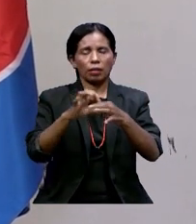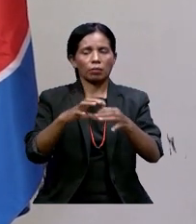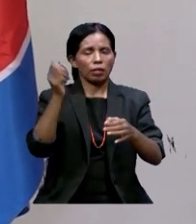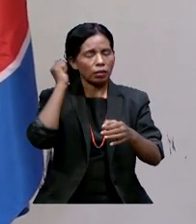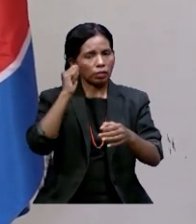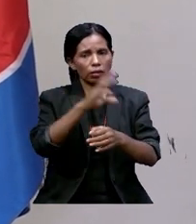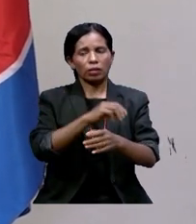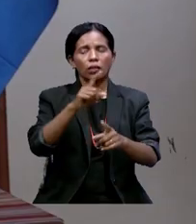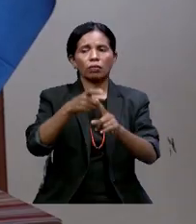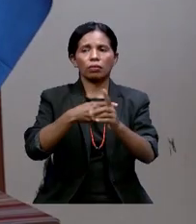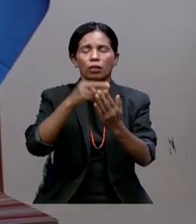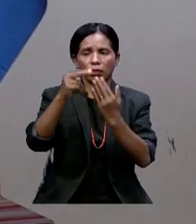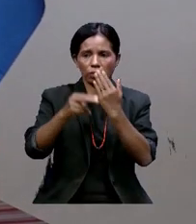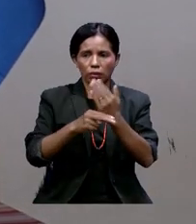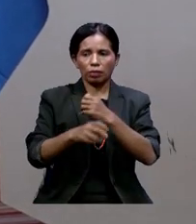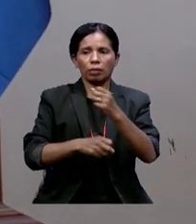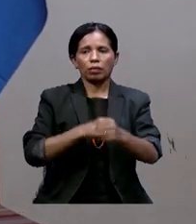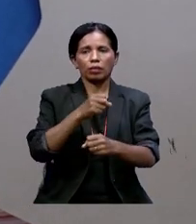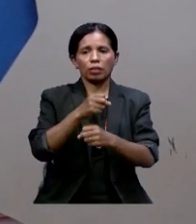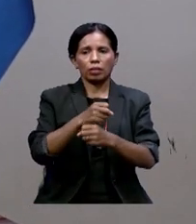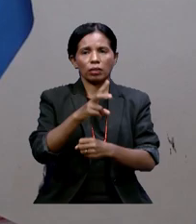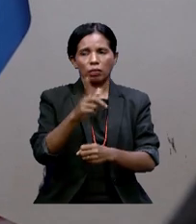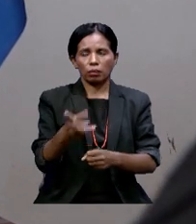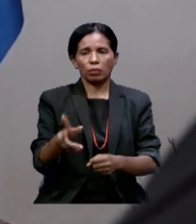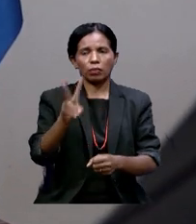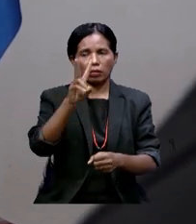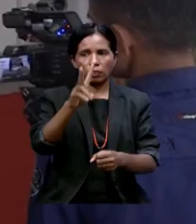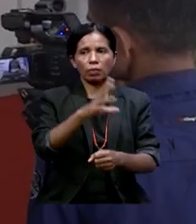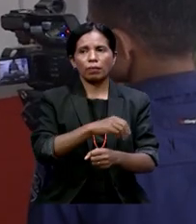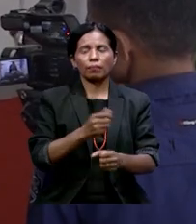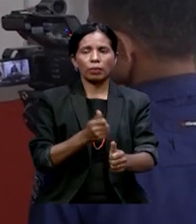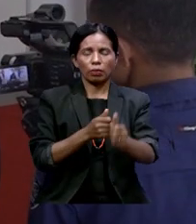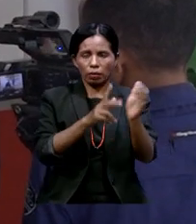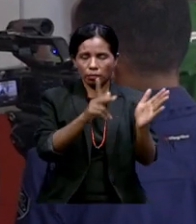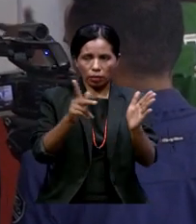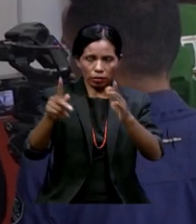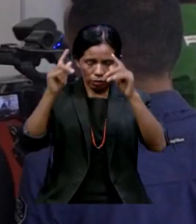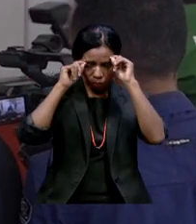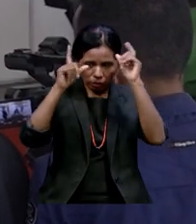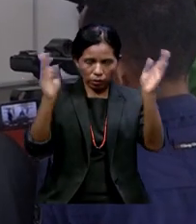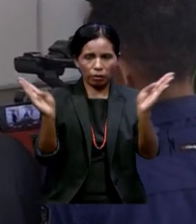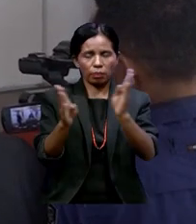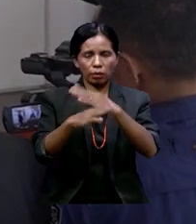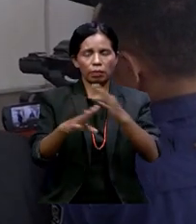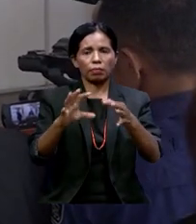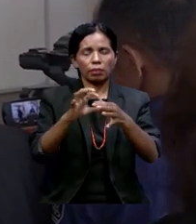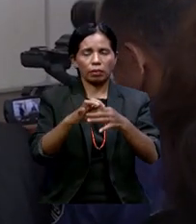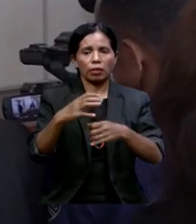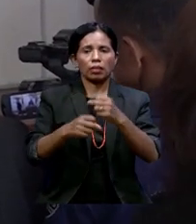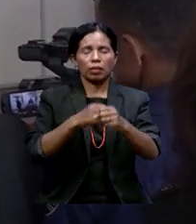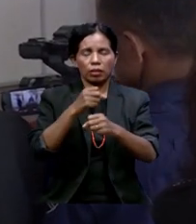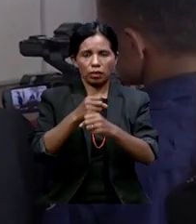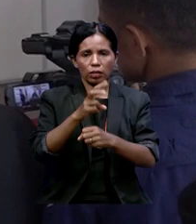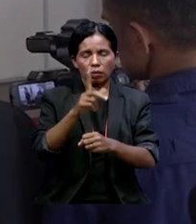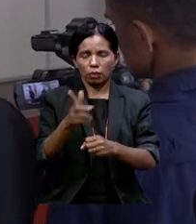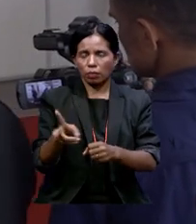regional e a fulang novembro tina rihun rua ronu resin rua no tuir plano Timor-Leste se sai membro pleno ASEAN e a tina rihun rua